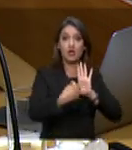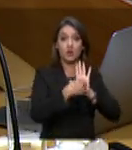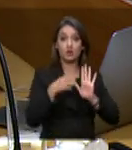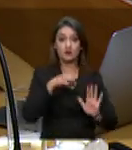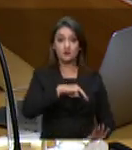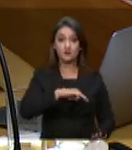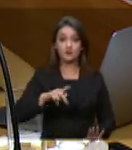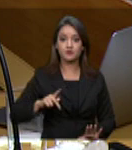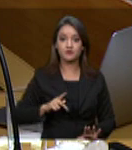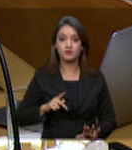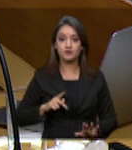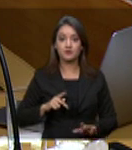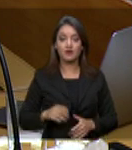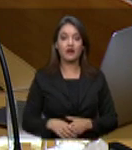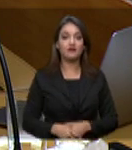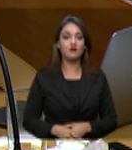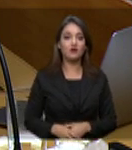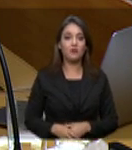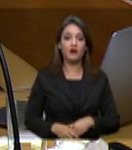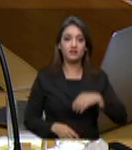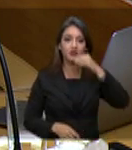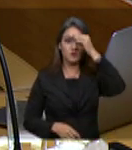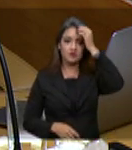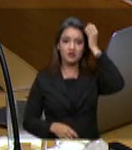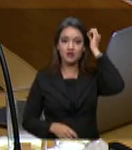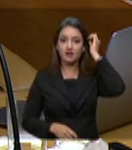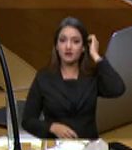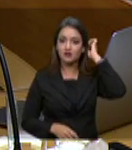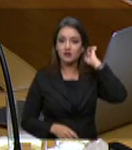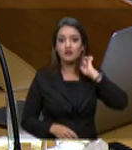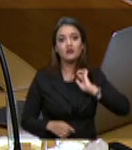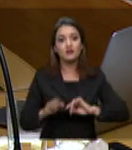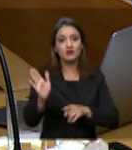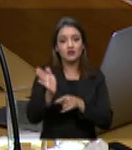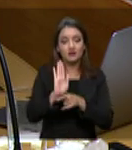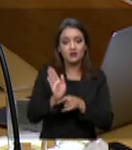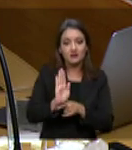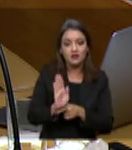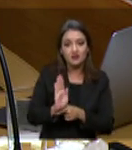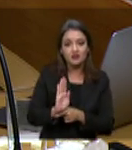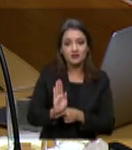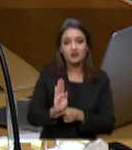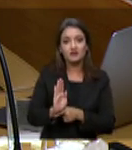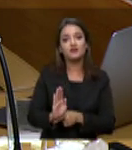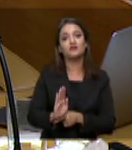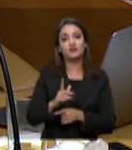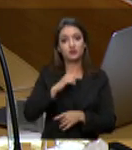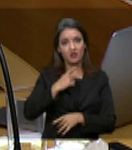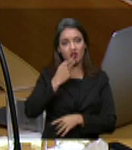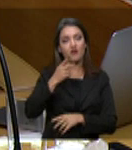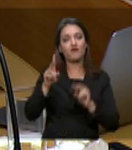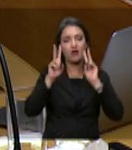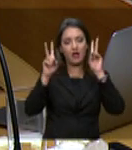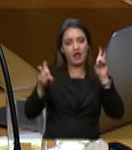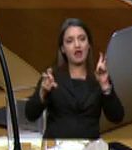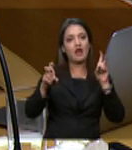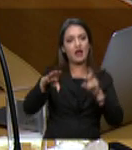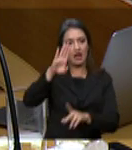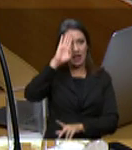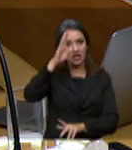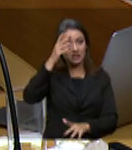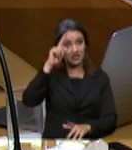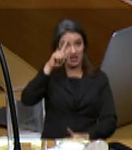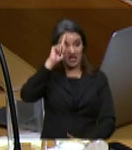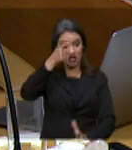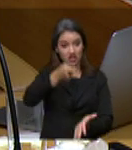Público e em vídeo intitulado na ditadura você é livre na democracia